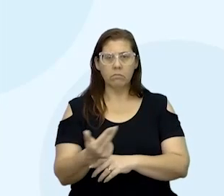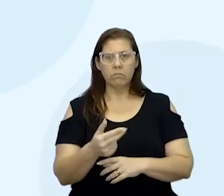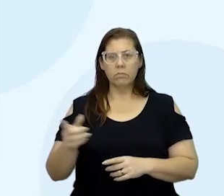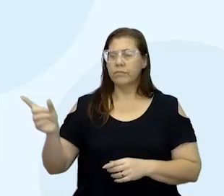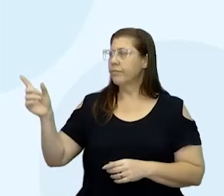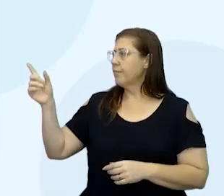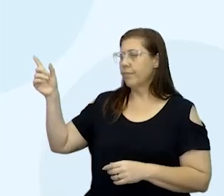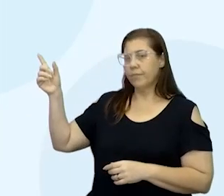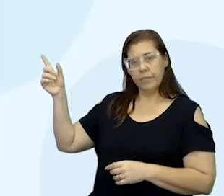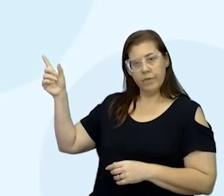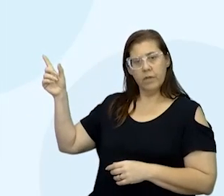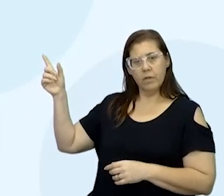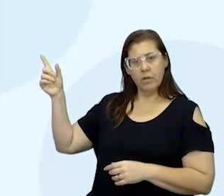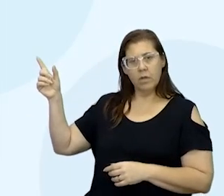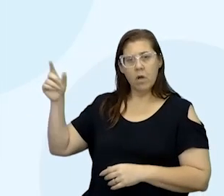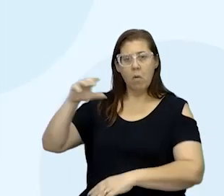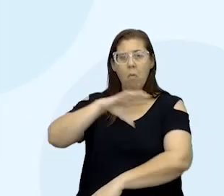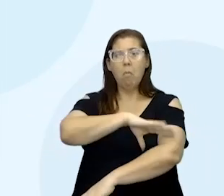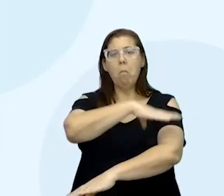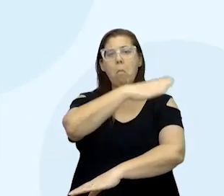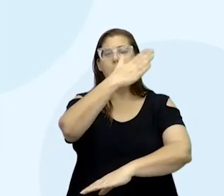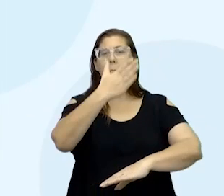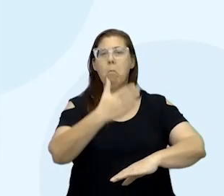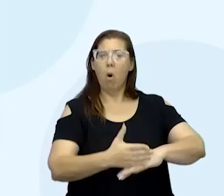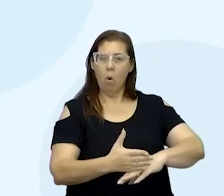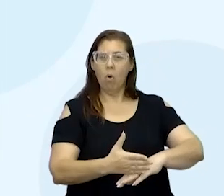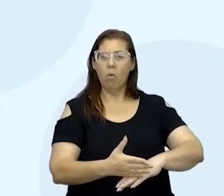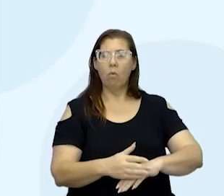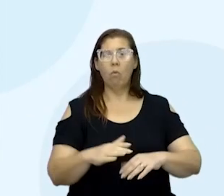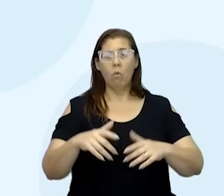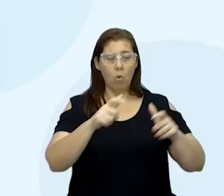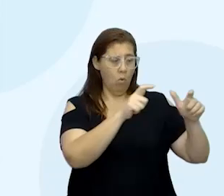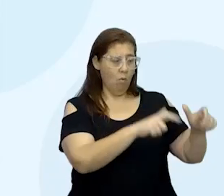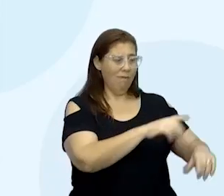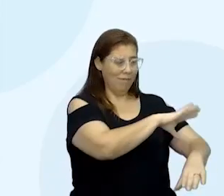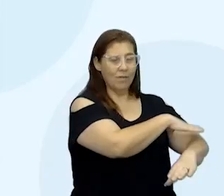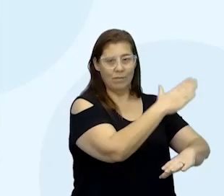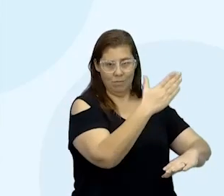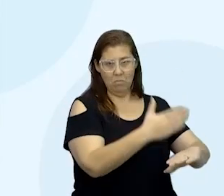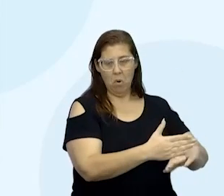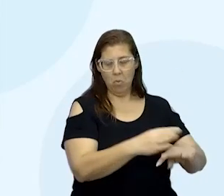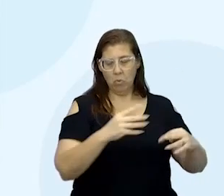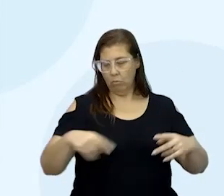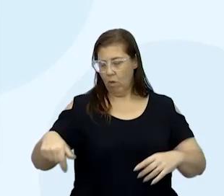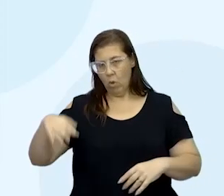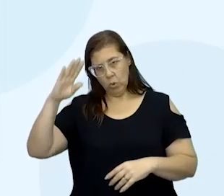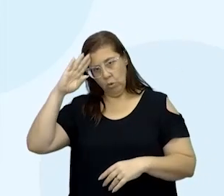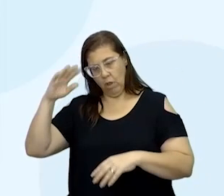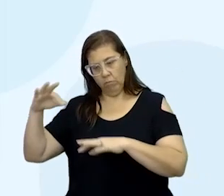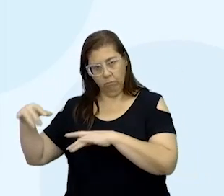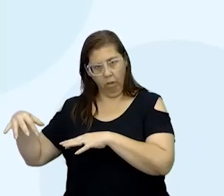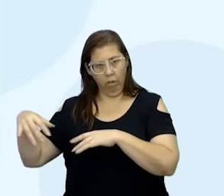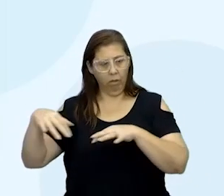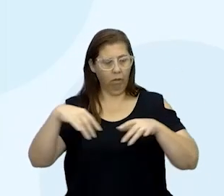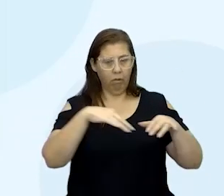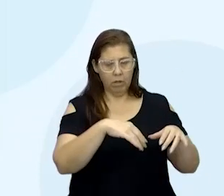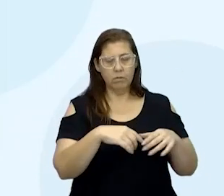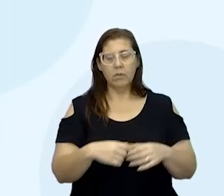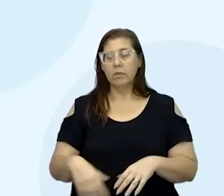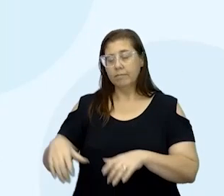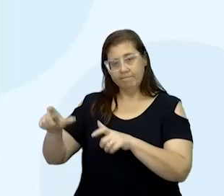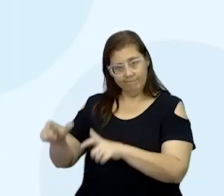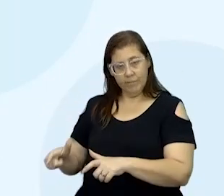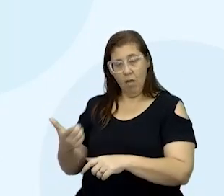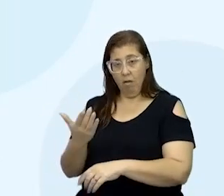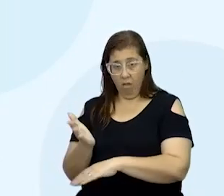nossa setinha, né, o morro aqui onde os soldados, eles, né, ficavam aguardando, né, as instruções